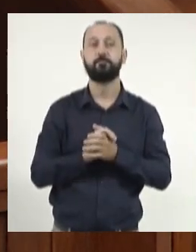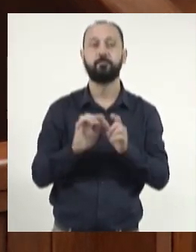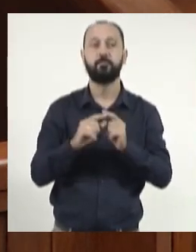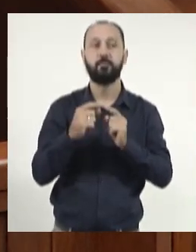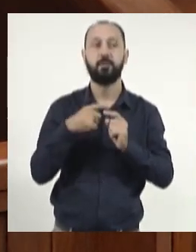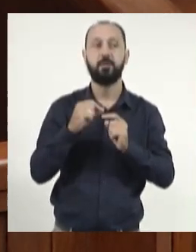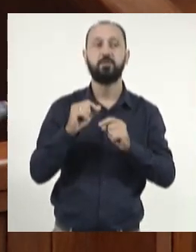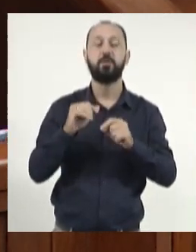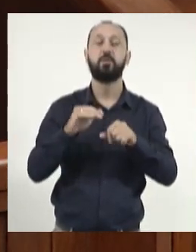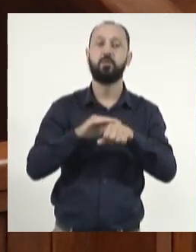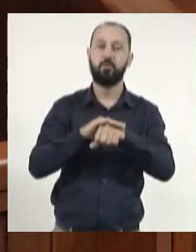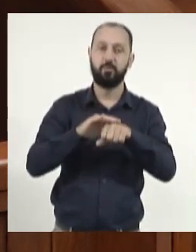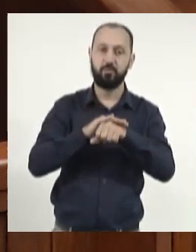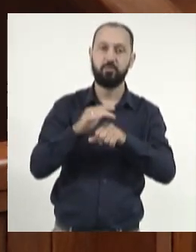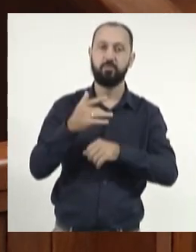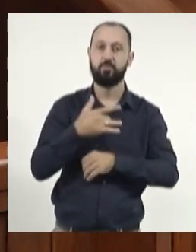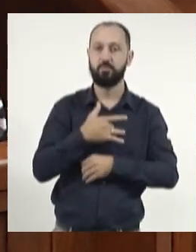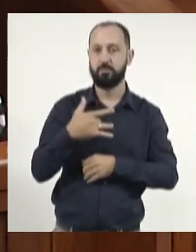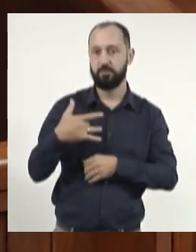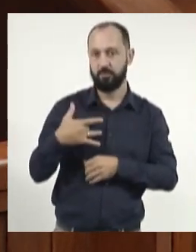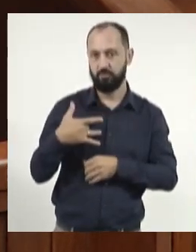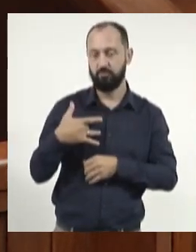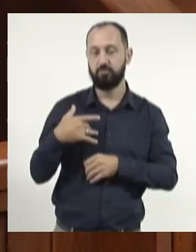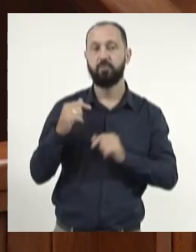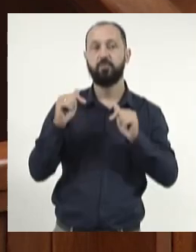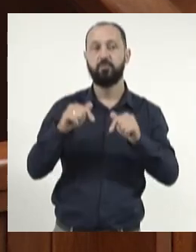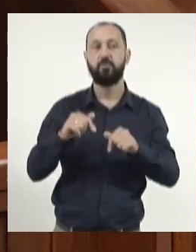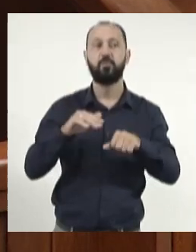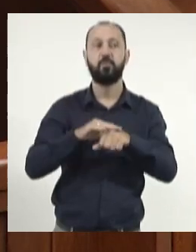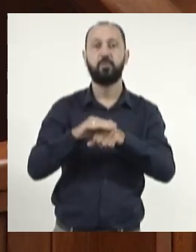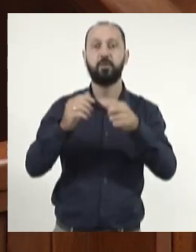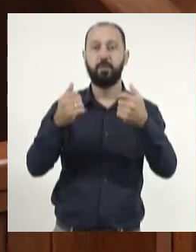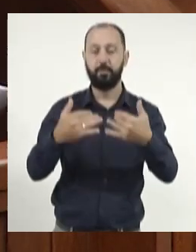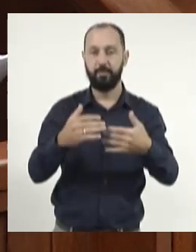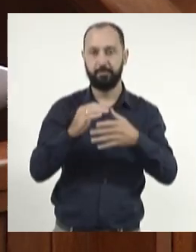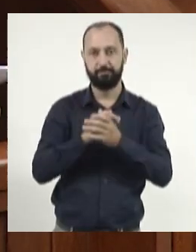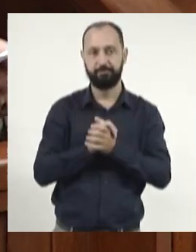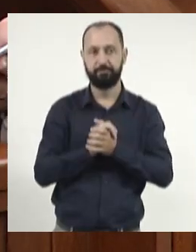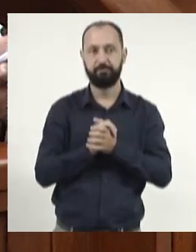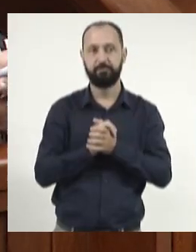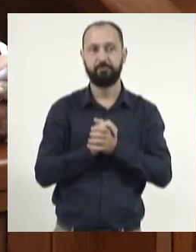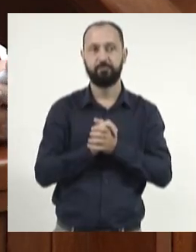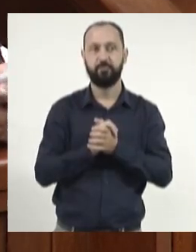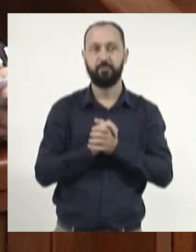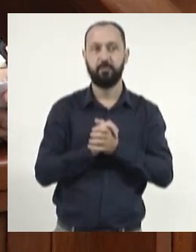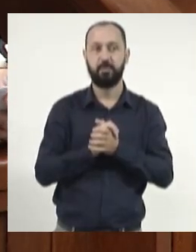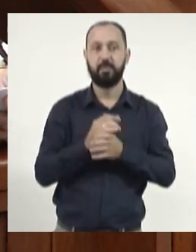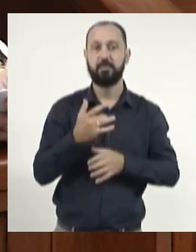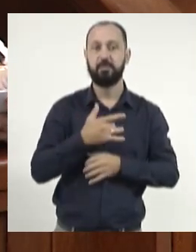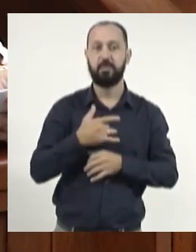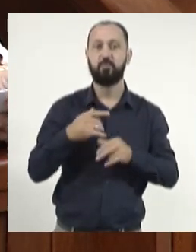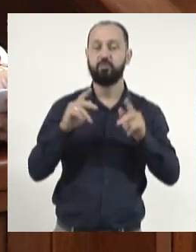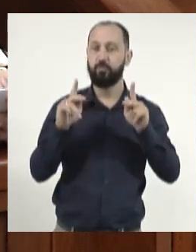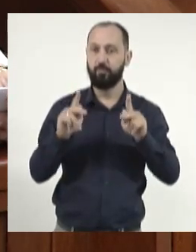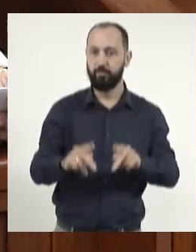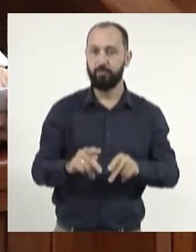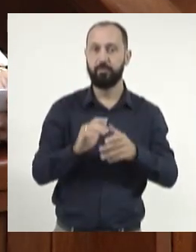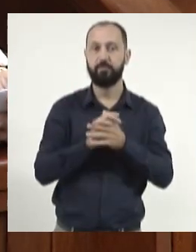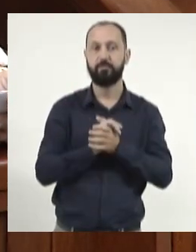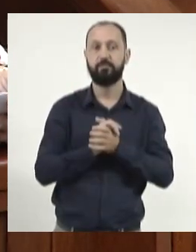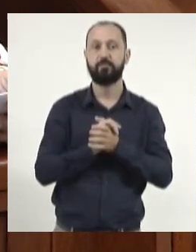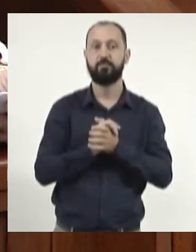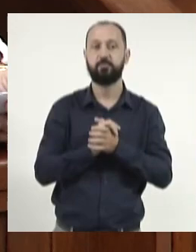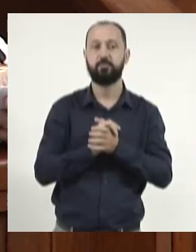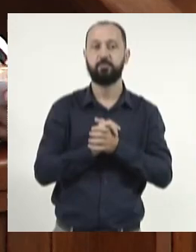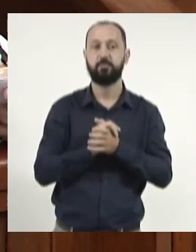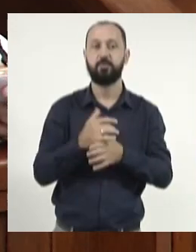Mas é sobre saúde também que eu venho falar. Só que eu venho falar aqui de saúde pública, saúde